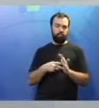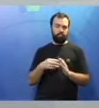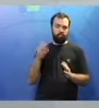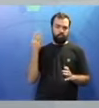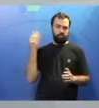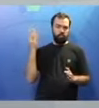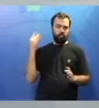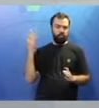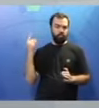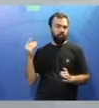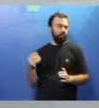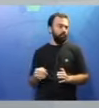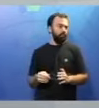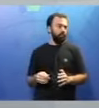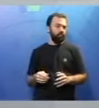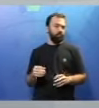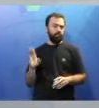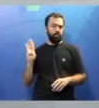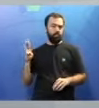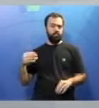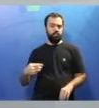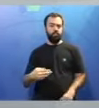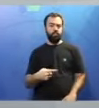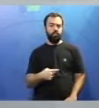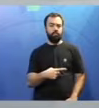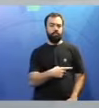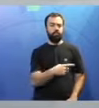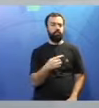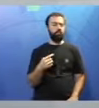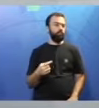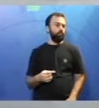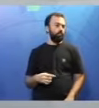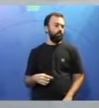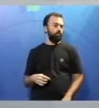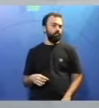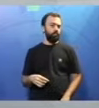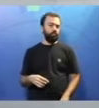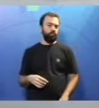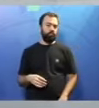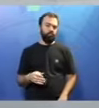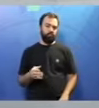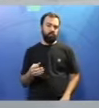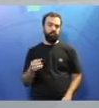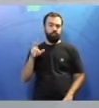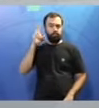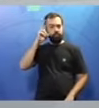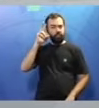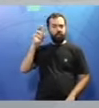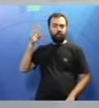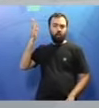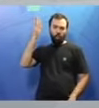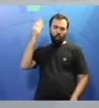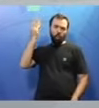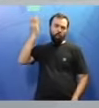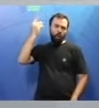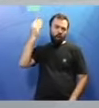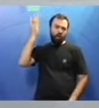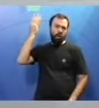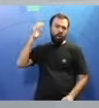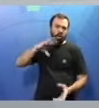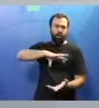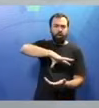Bactérias antigas. Como eu disse já no começo da aula, são bactérias que remontam à Terra primitiva, onde as condições